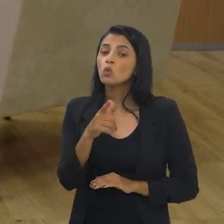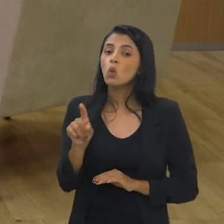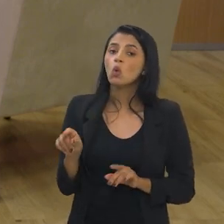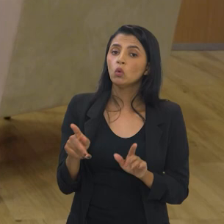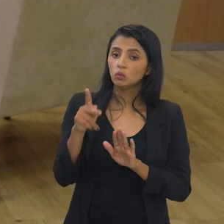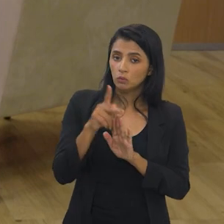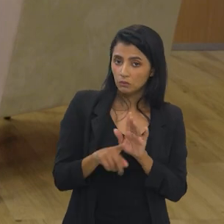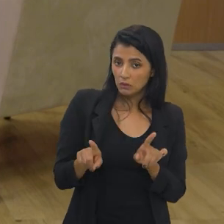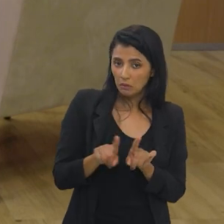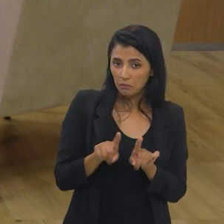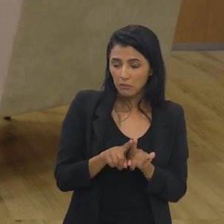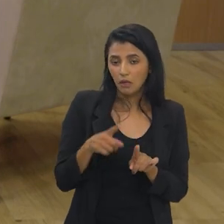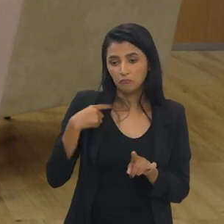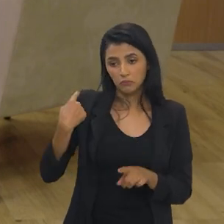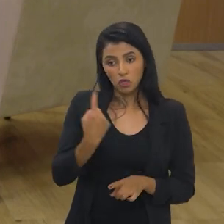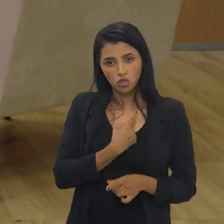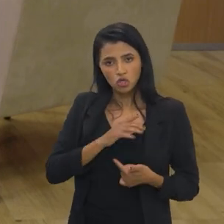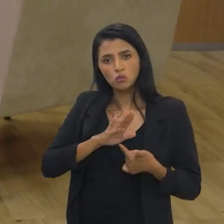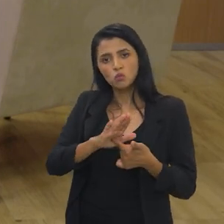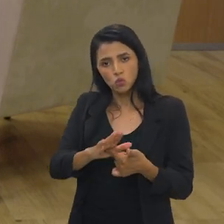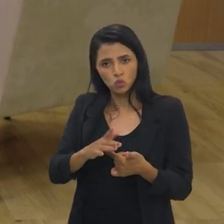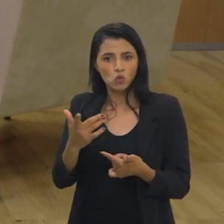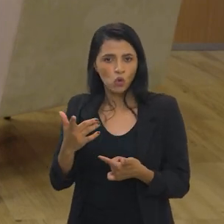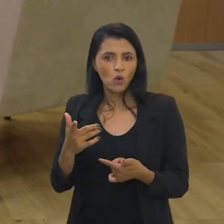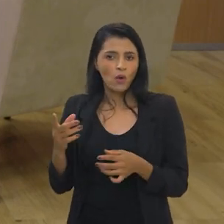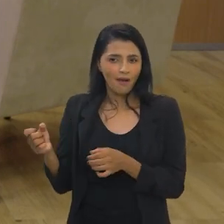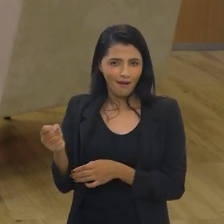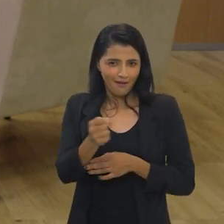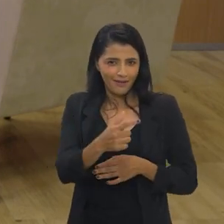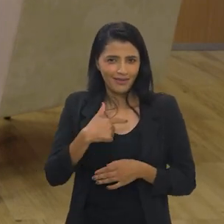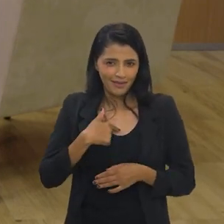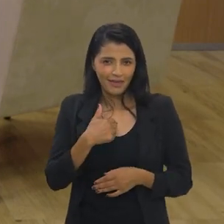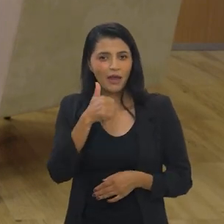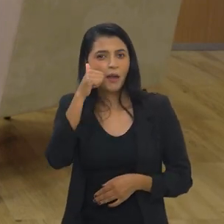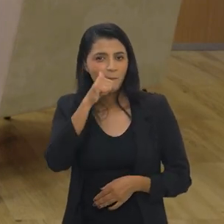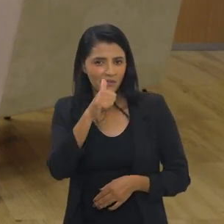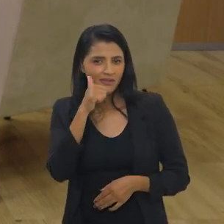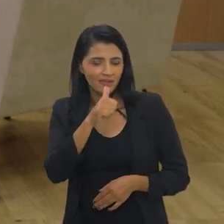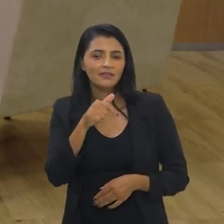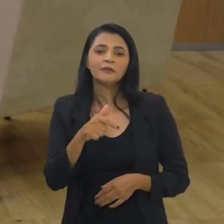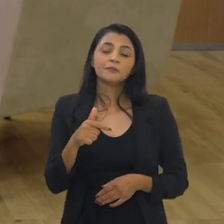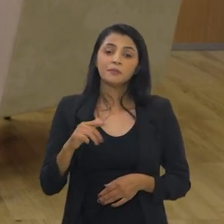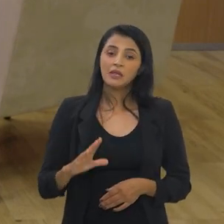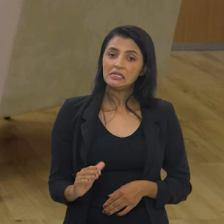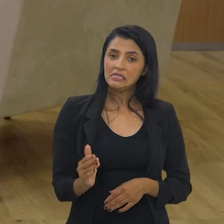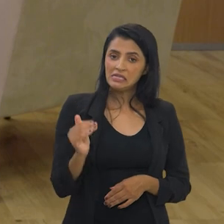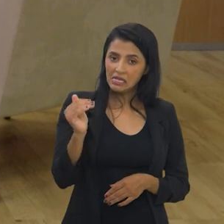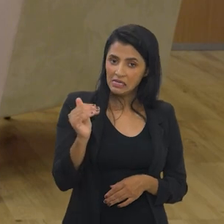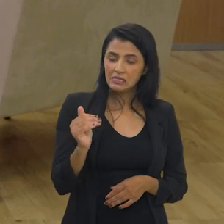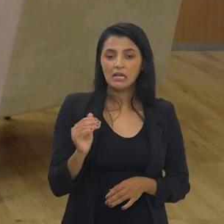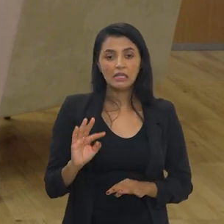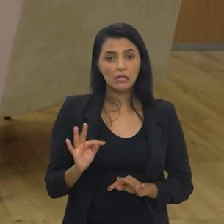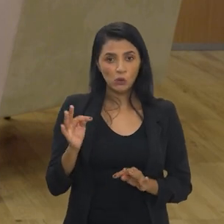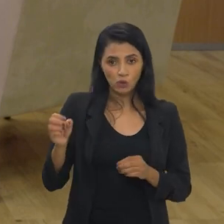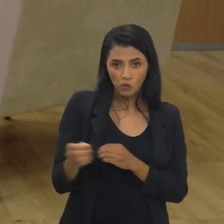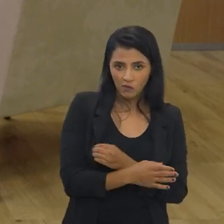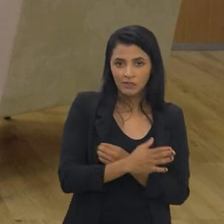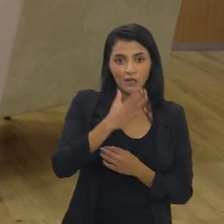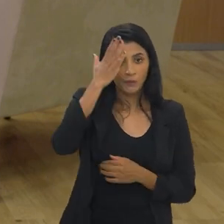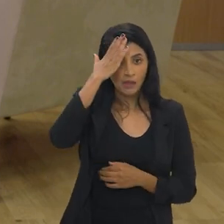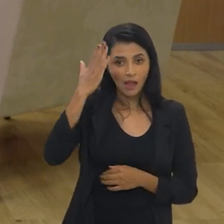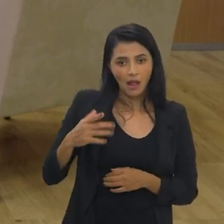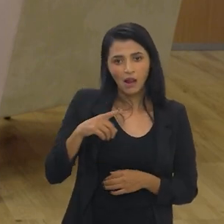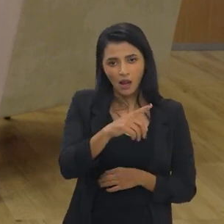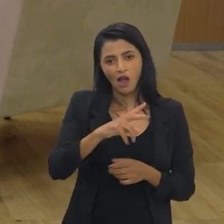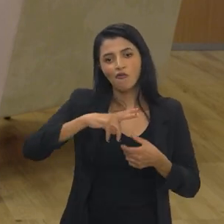outro iniciativa que até a gente trouxe a ministra da Ciência da tecnologia e inovação a Luciana